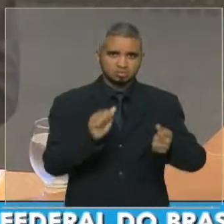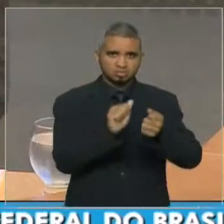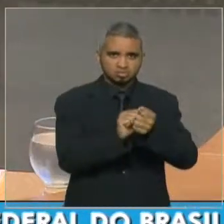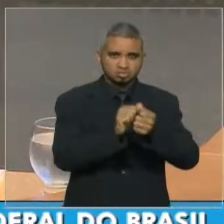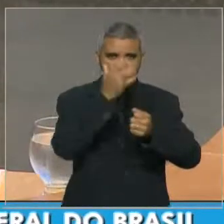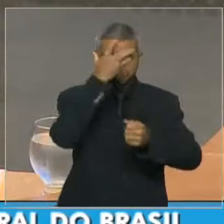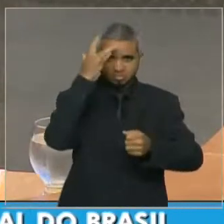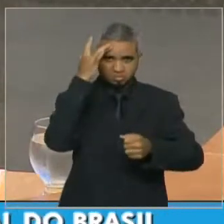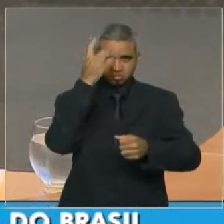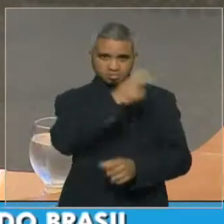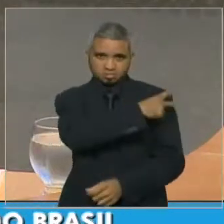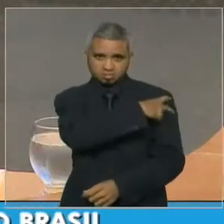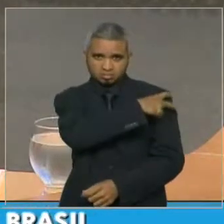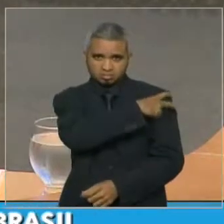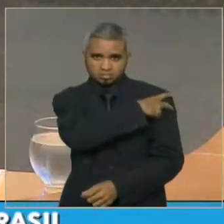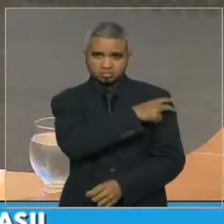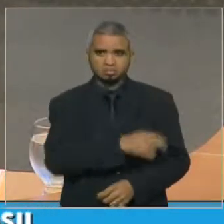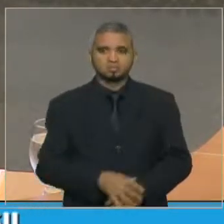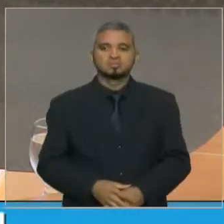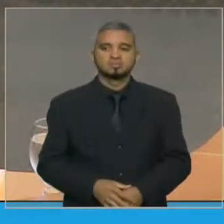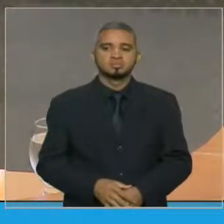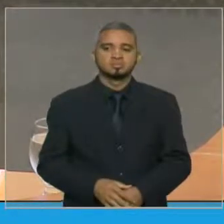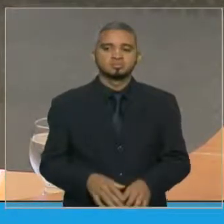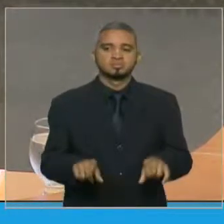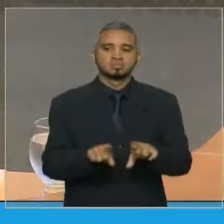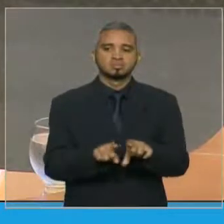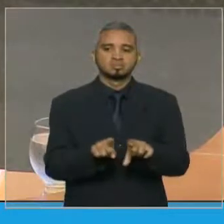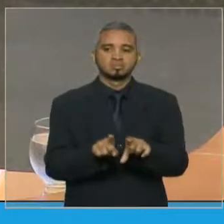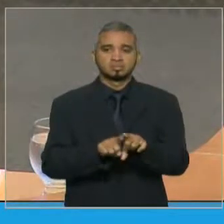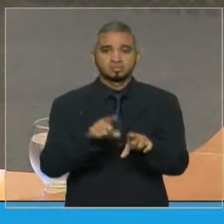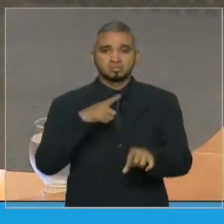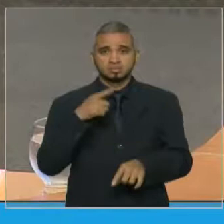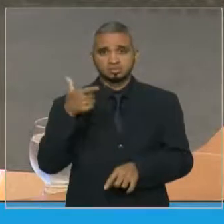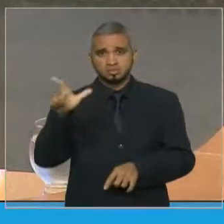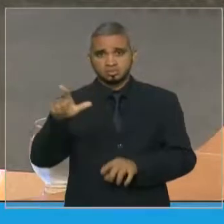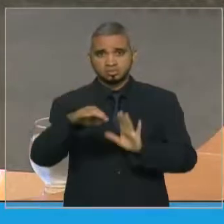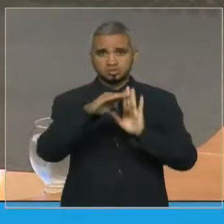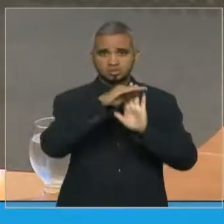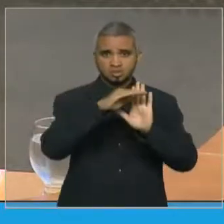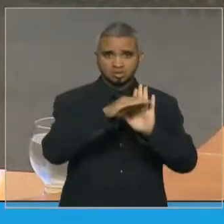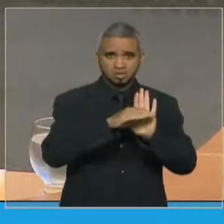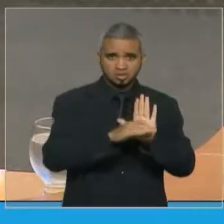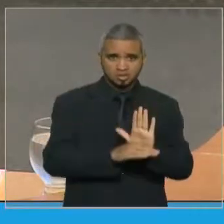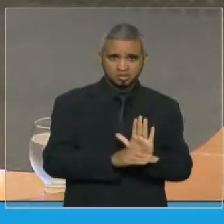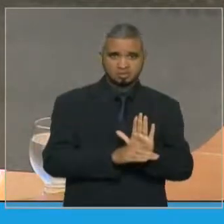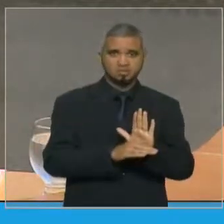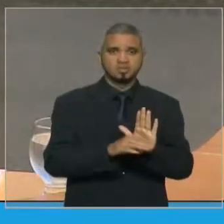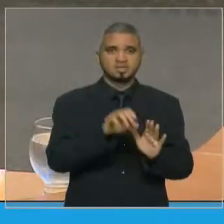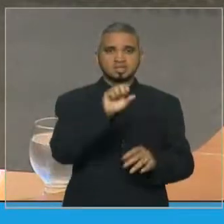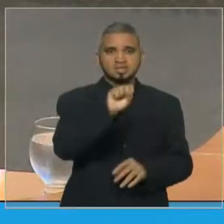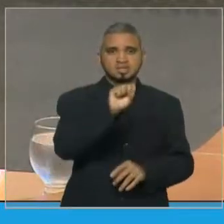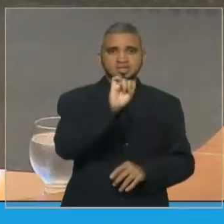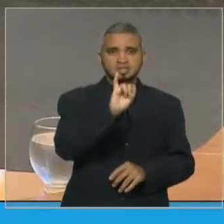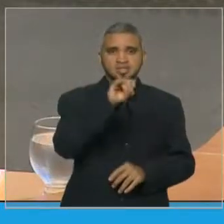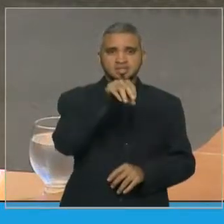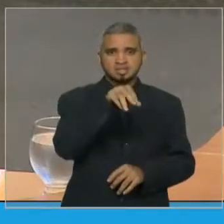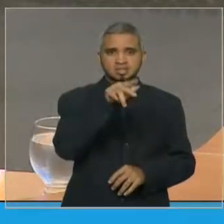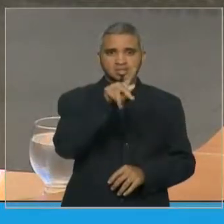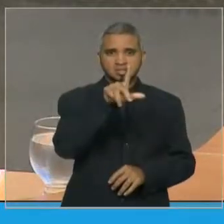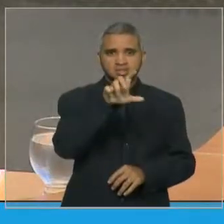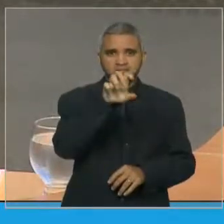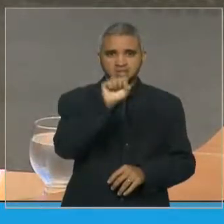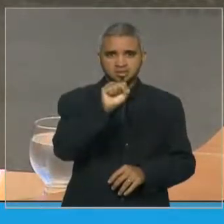Outros programas que melhoram o ambiente de negócios e que merecem destaque são o Simples Nacional, a